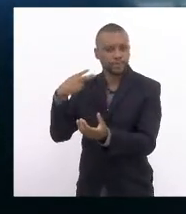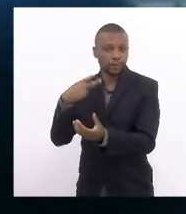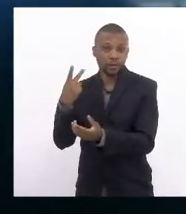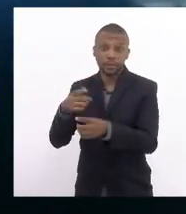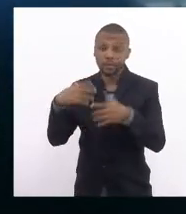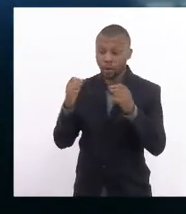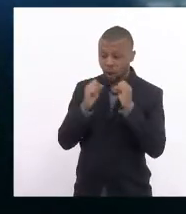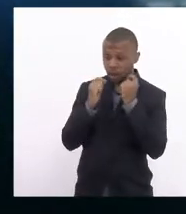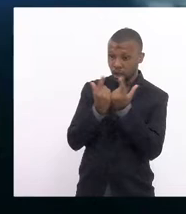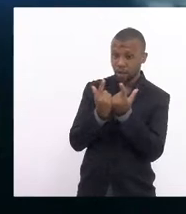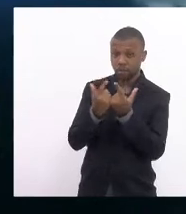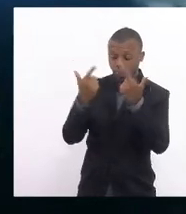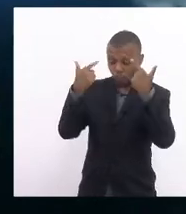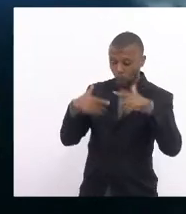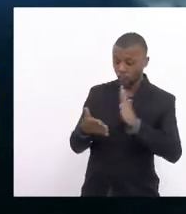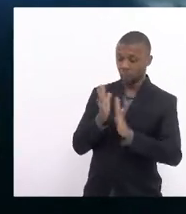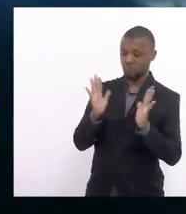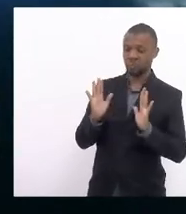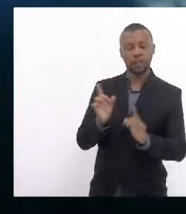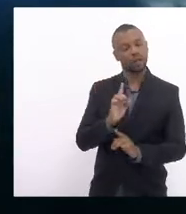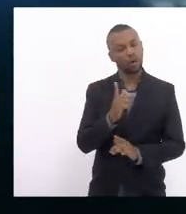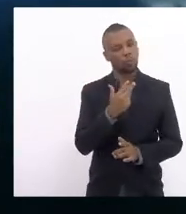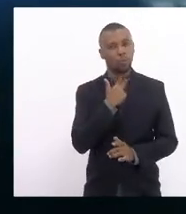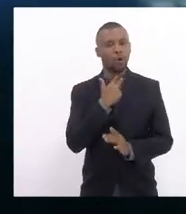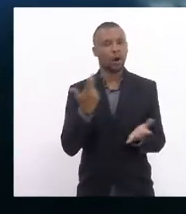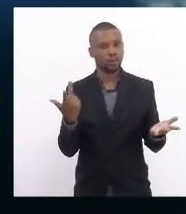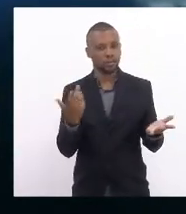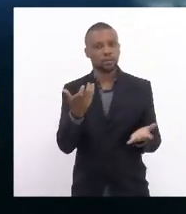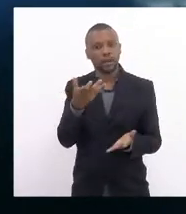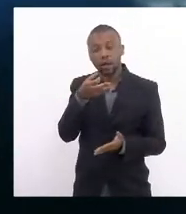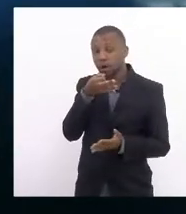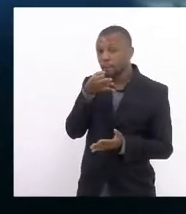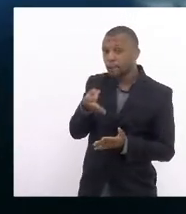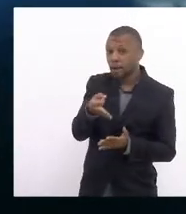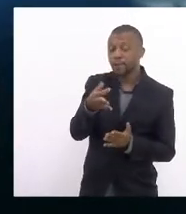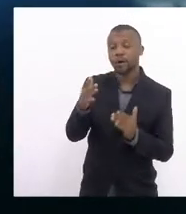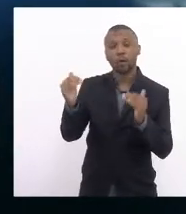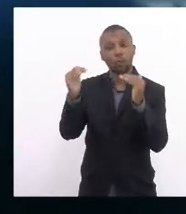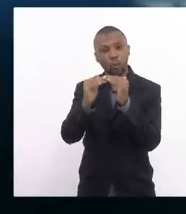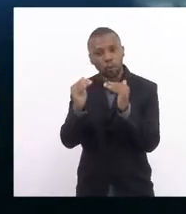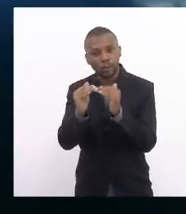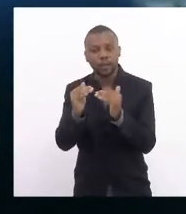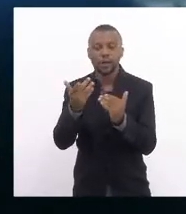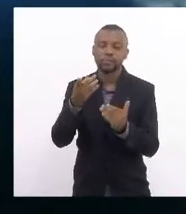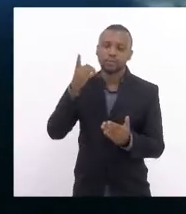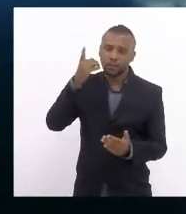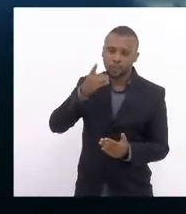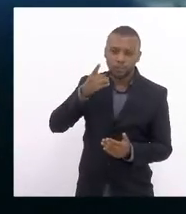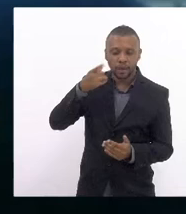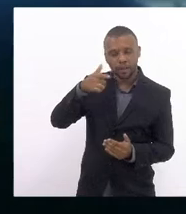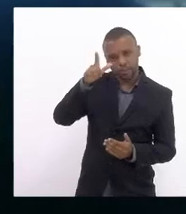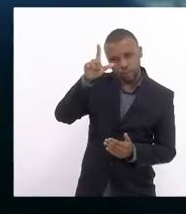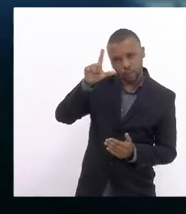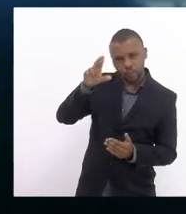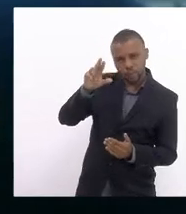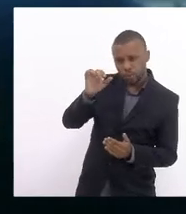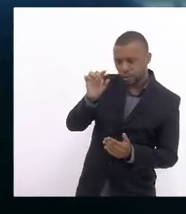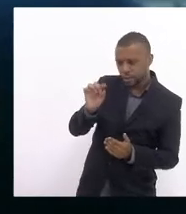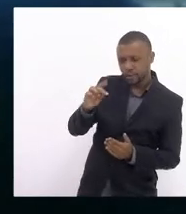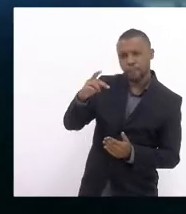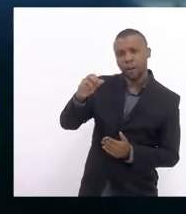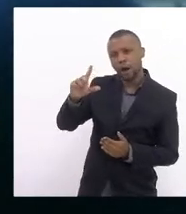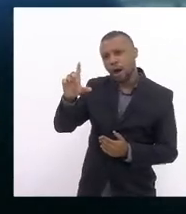pronunciar na linha do deputado Luiz Paulo, da deputada Marta Rocha, do deputado